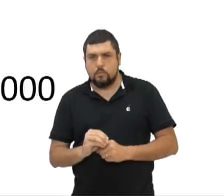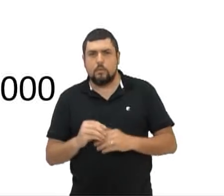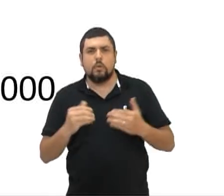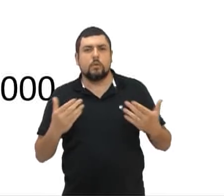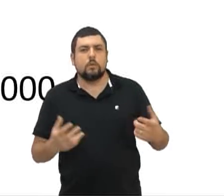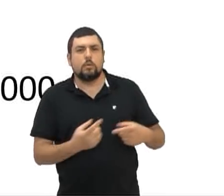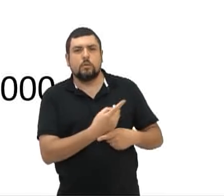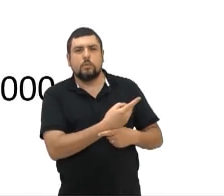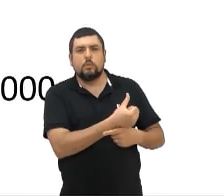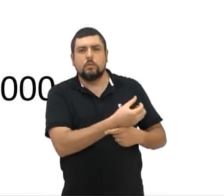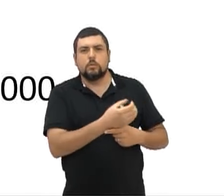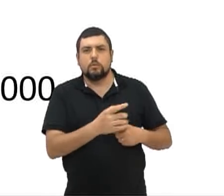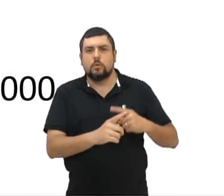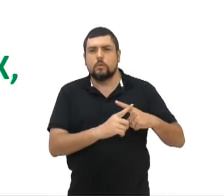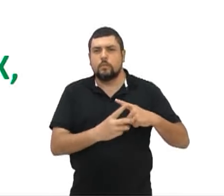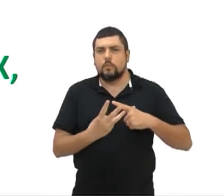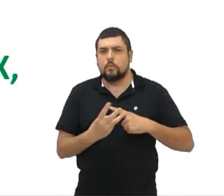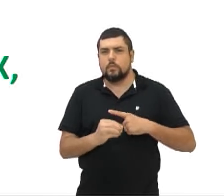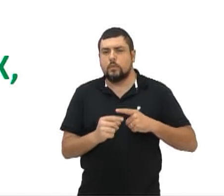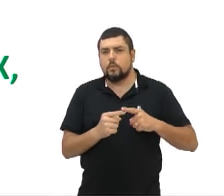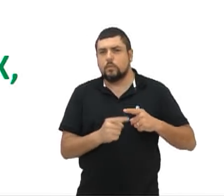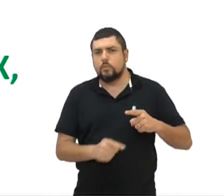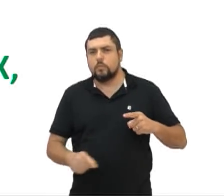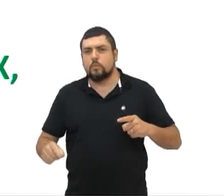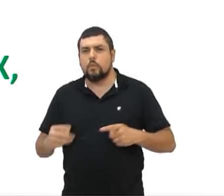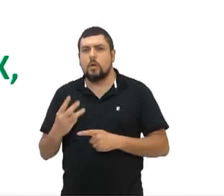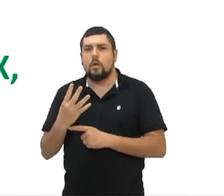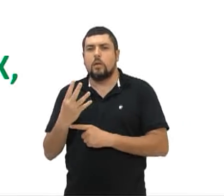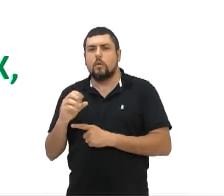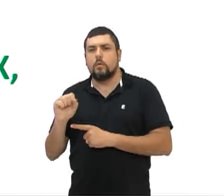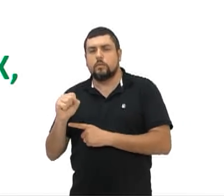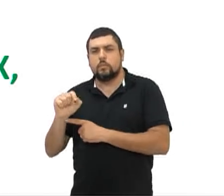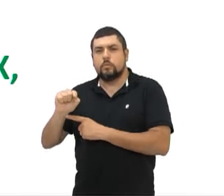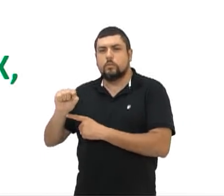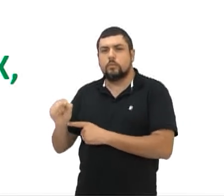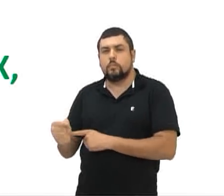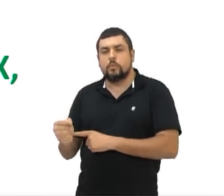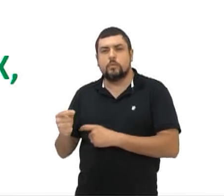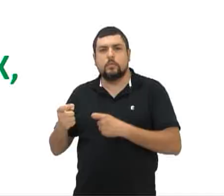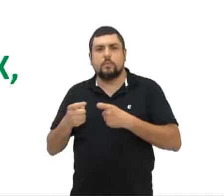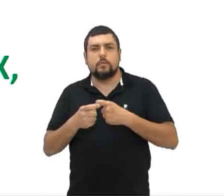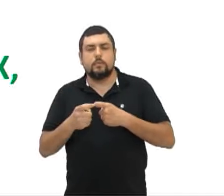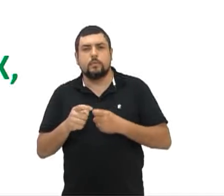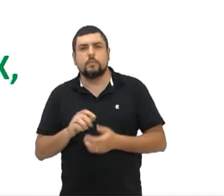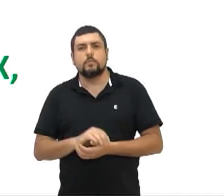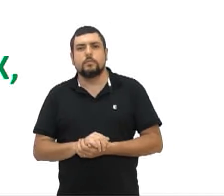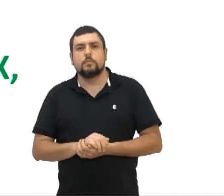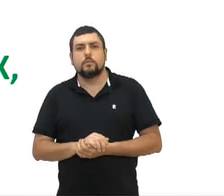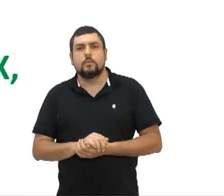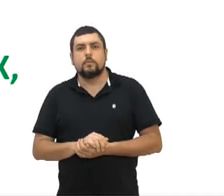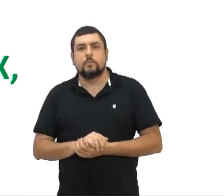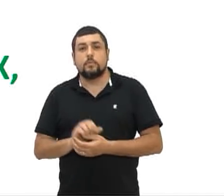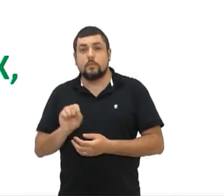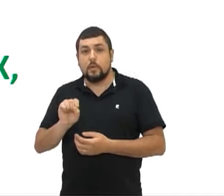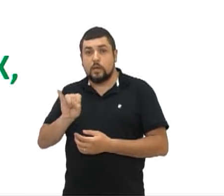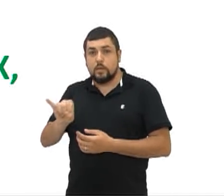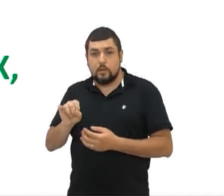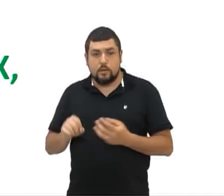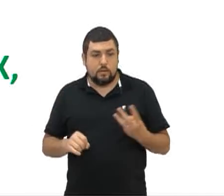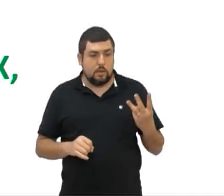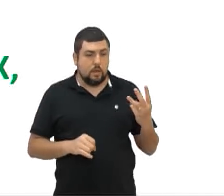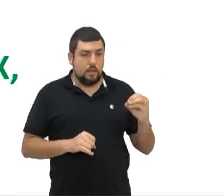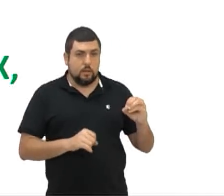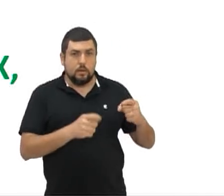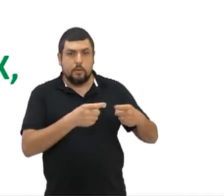1.600 vezes 30, 48 mil médicos. Portanto, se há 30 médicos na